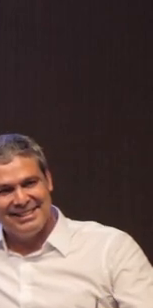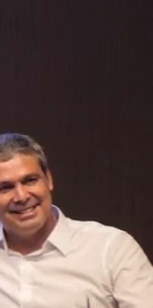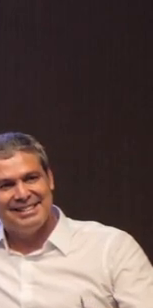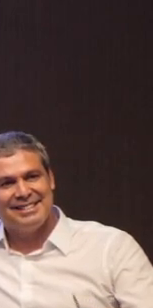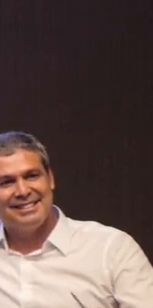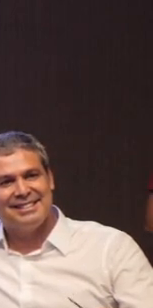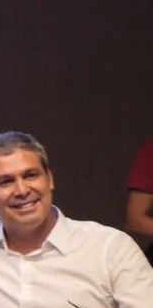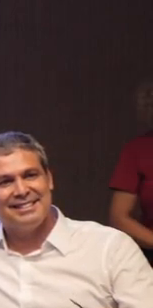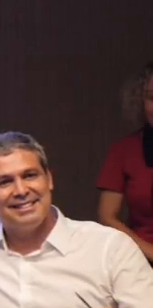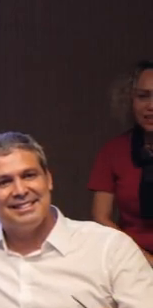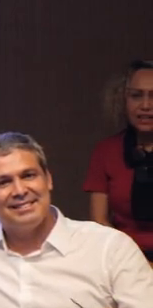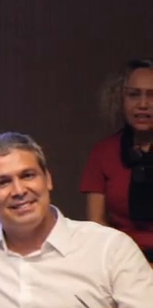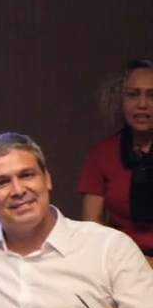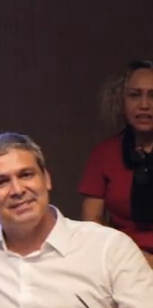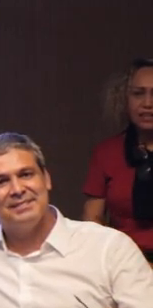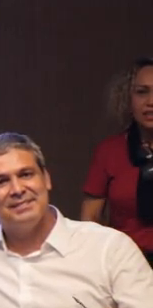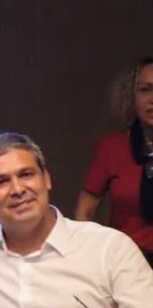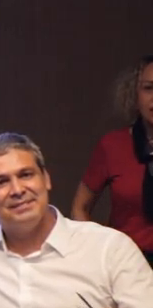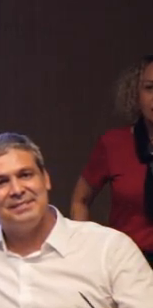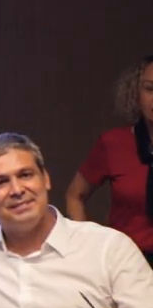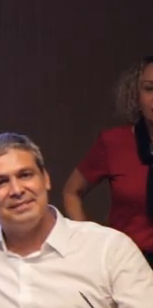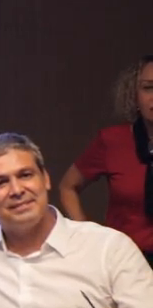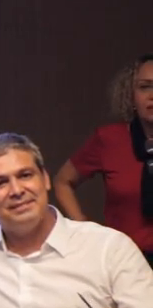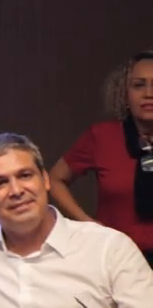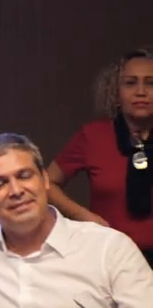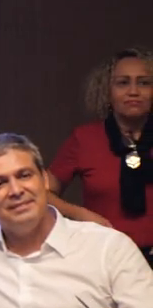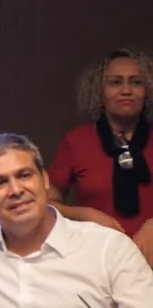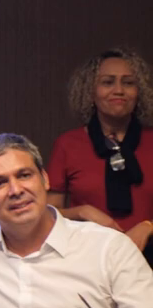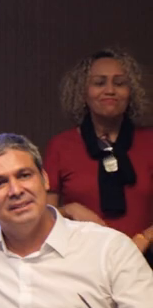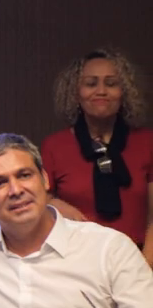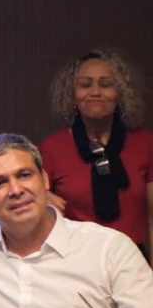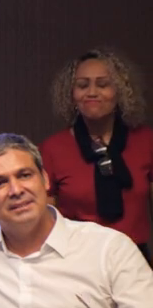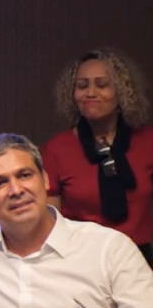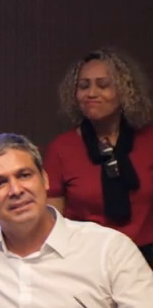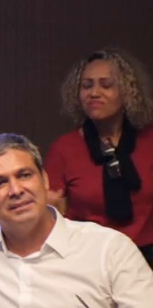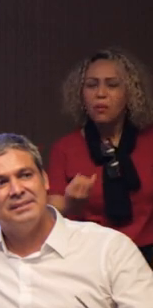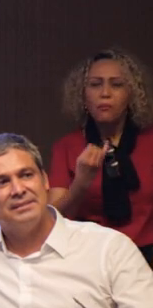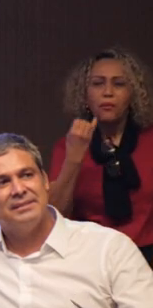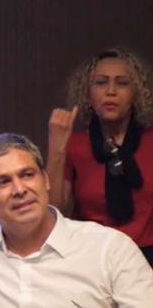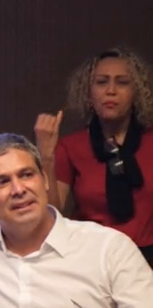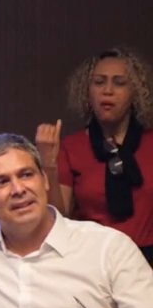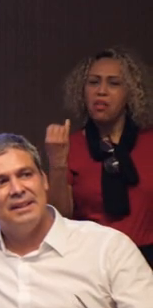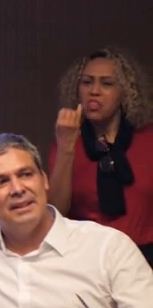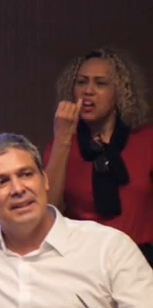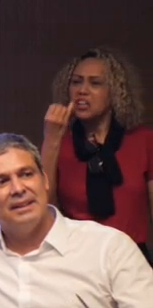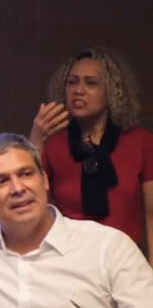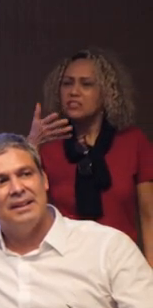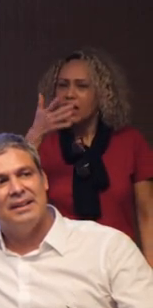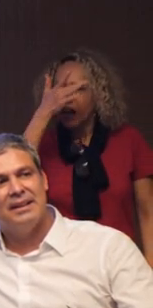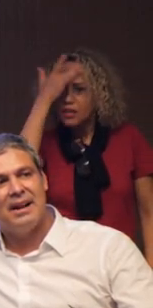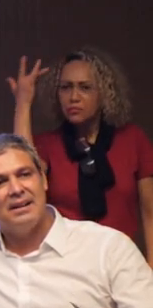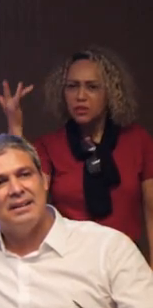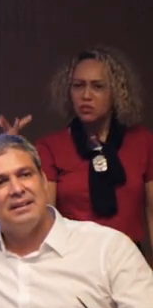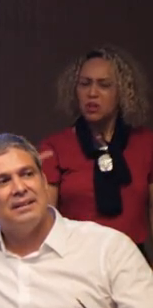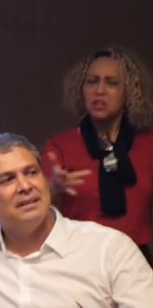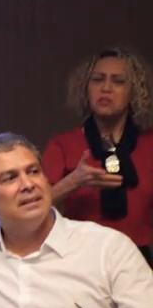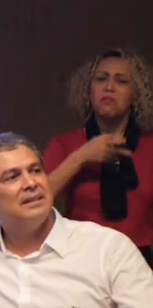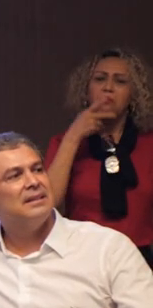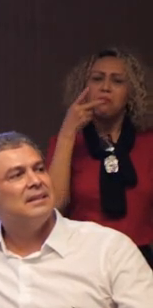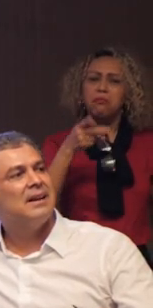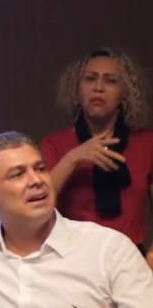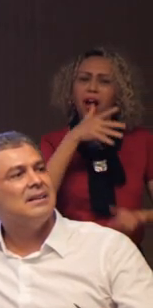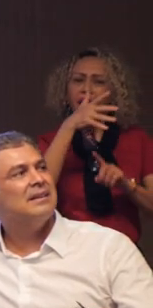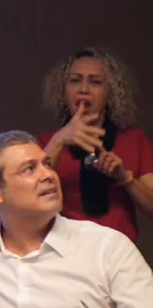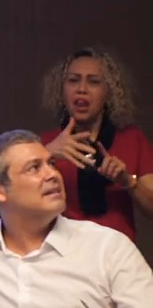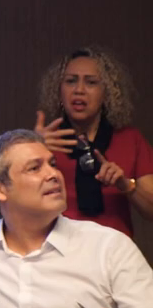Pessoal, aqui são muitas falas importantes, é muito difícil, são muito boas falas. Aí saiu que é esse prefeito aqui, eu tô até